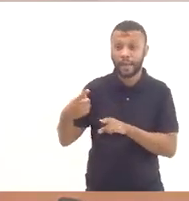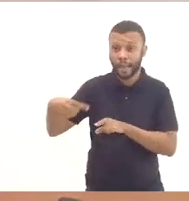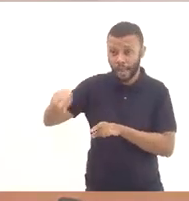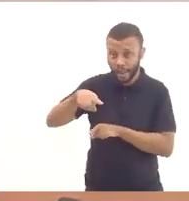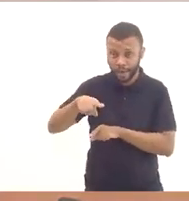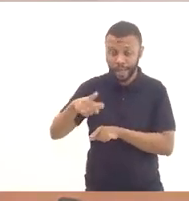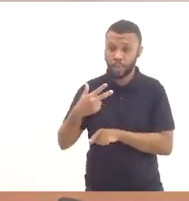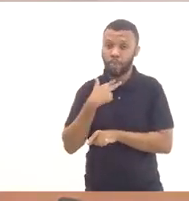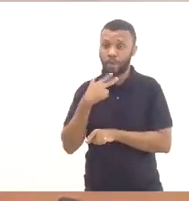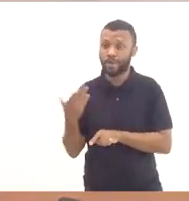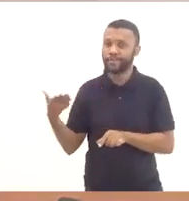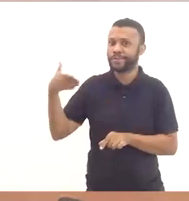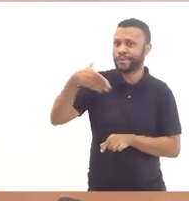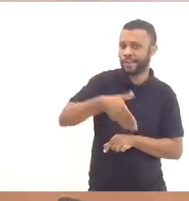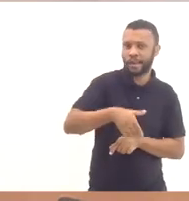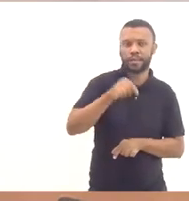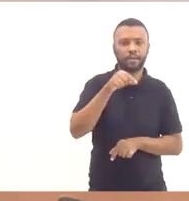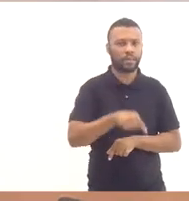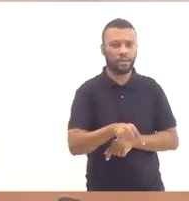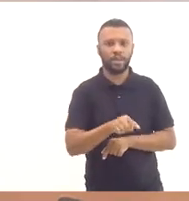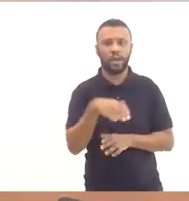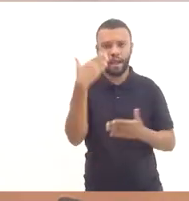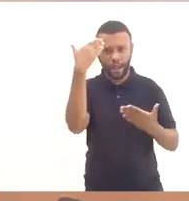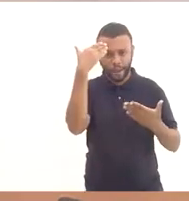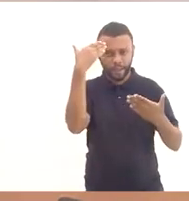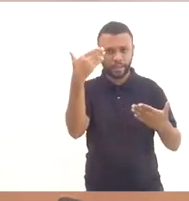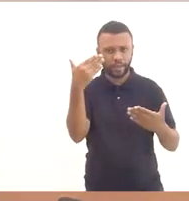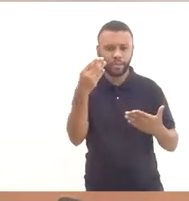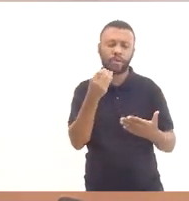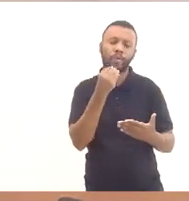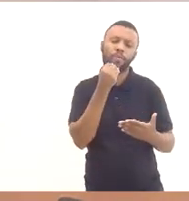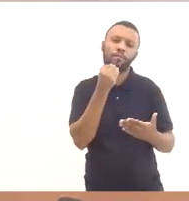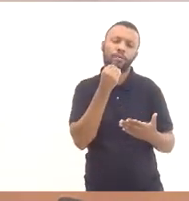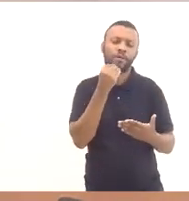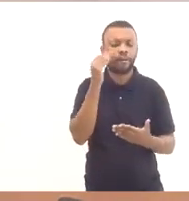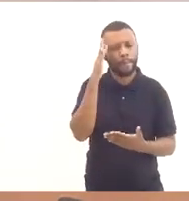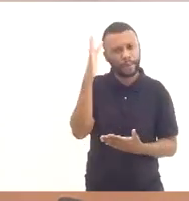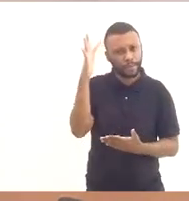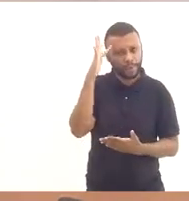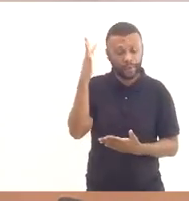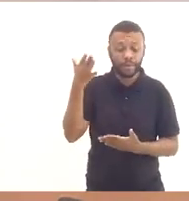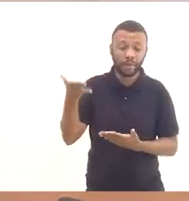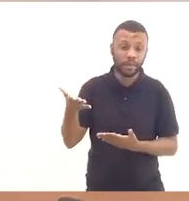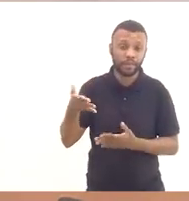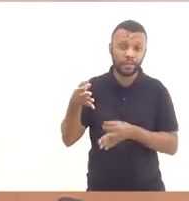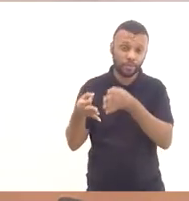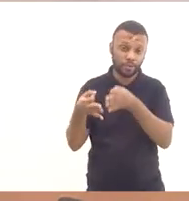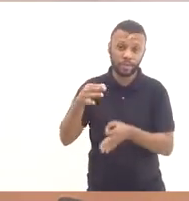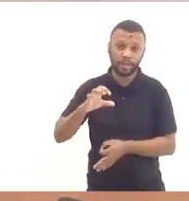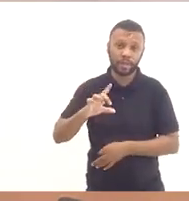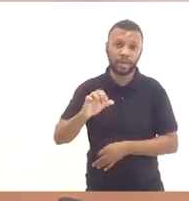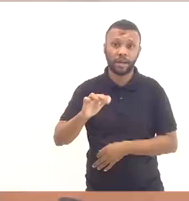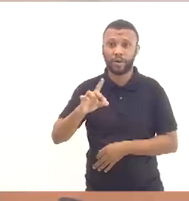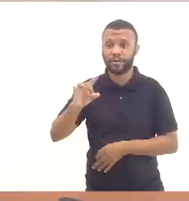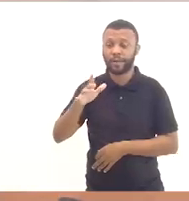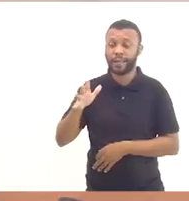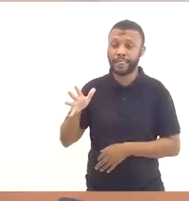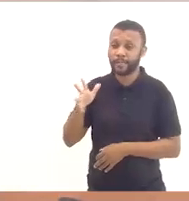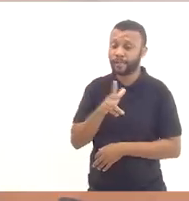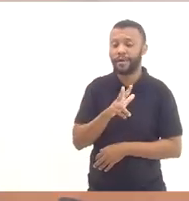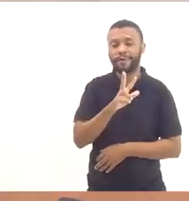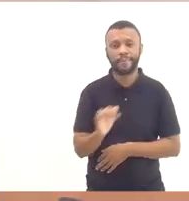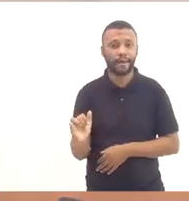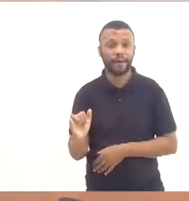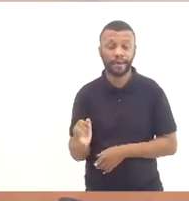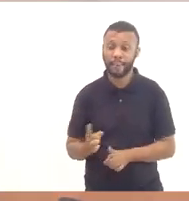e eu agradeço por tudo pela oportunidade e o pensamento é esse da Doutora Cláudia vai demorar mas a gente tem